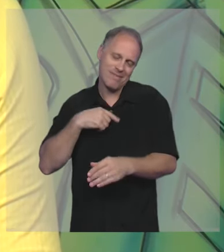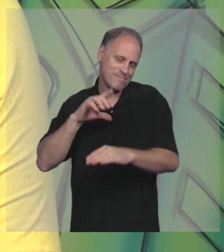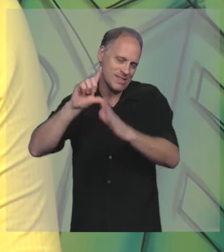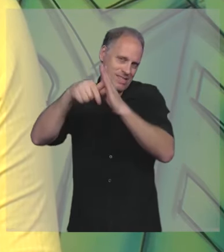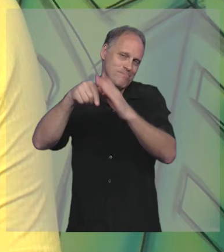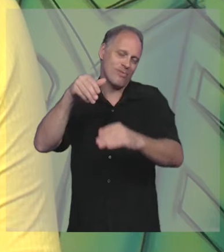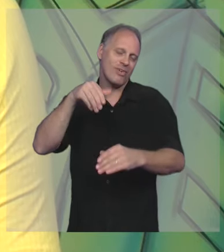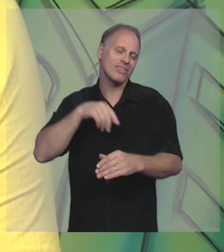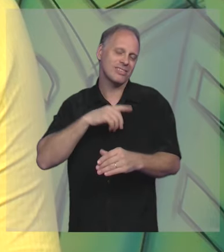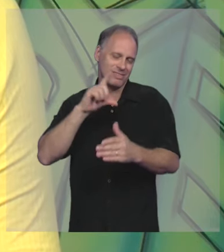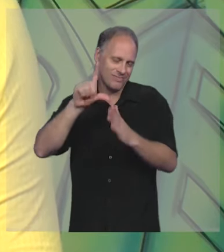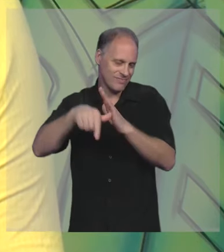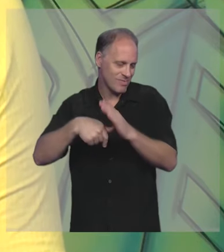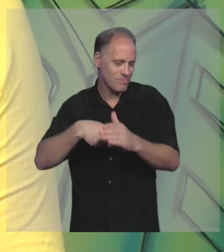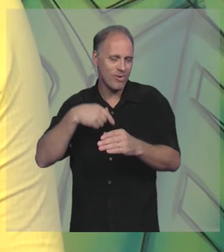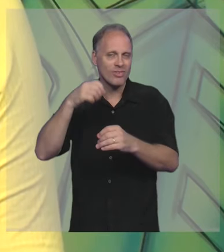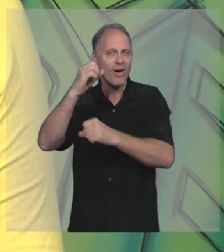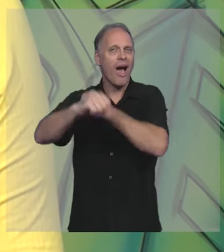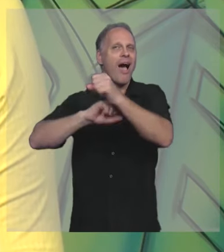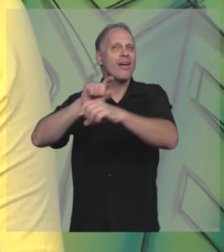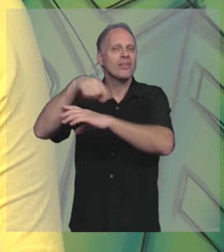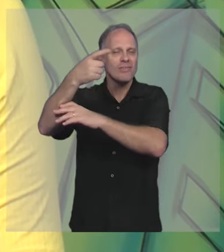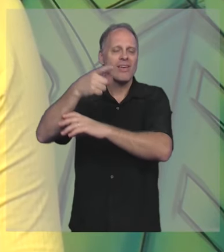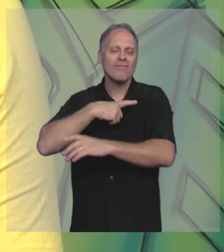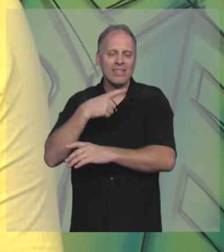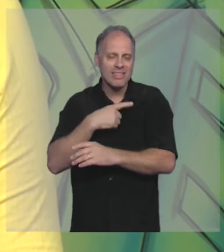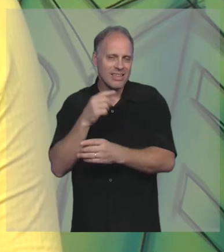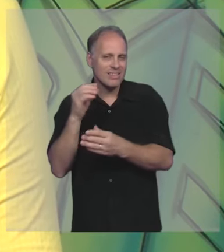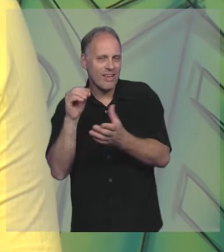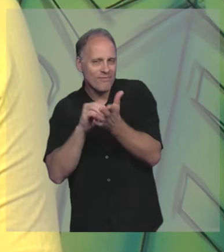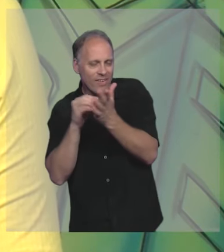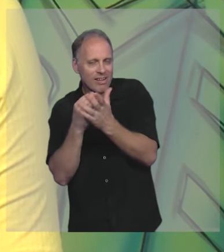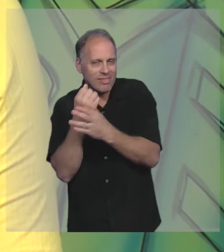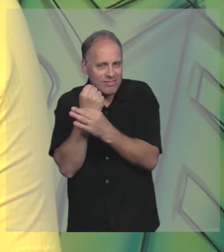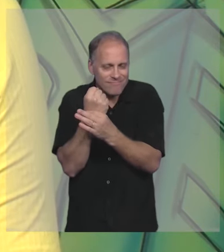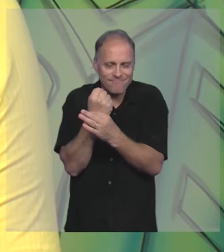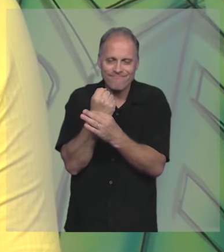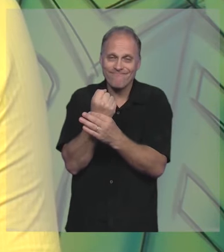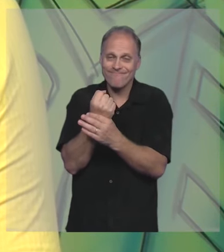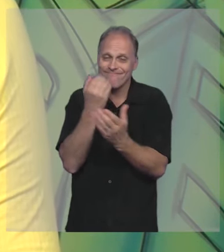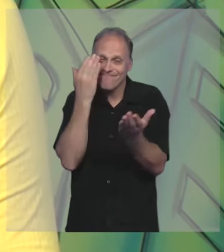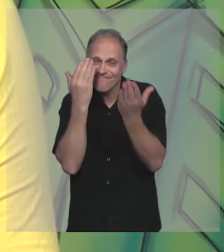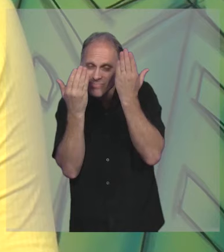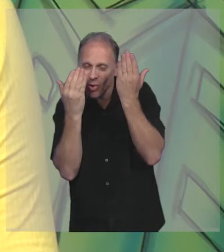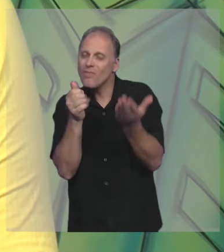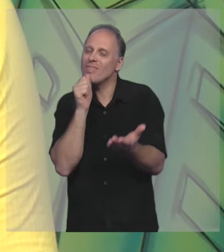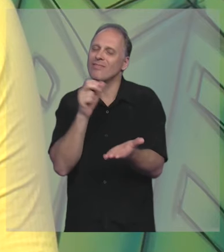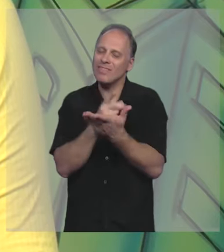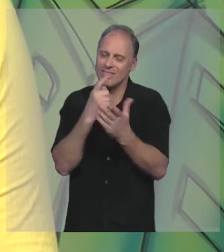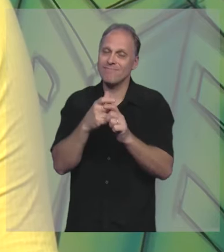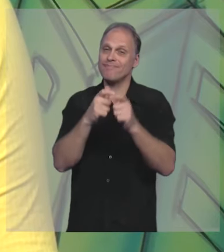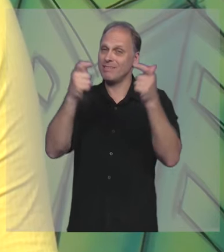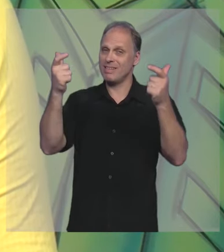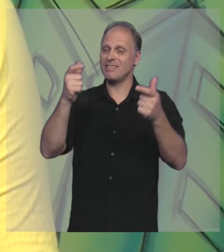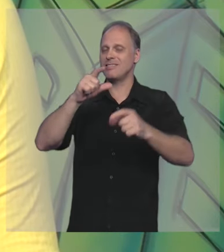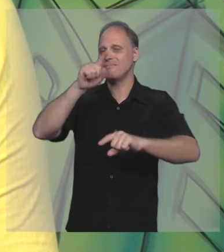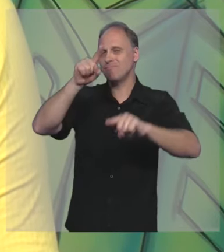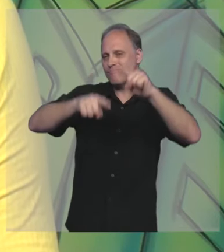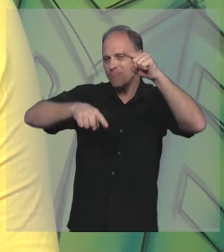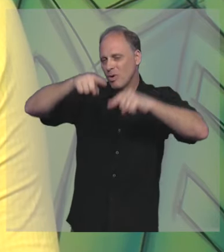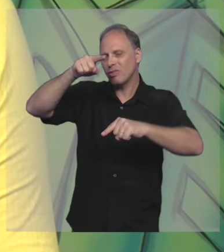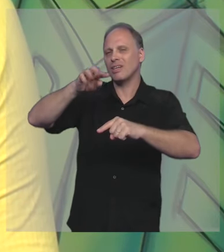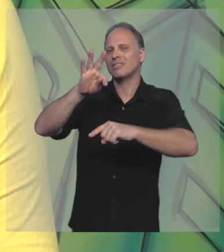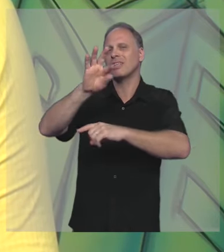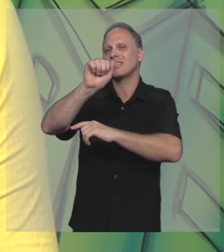para depois das eleições. Vai ter muita instabilidade, nós vamos ter flutuação de taxa de câmbio muito grande, um